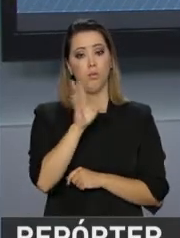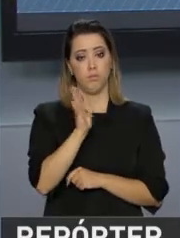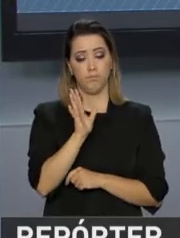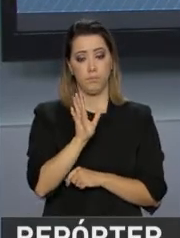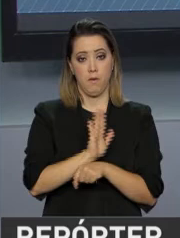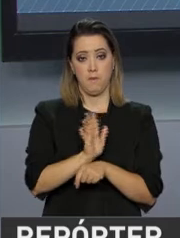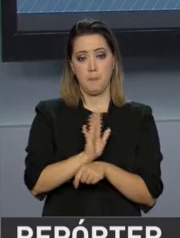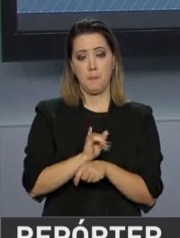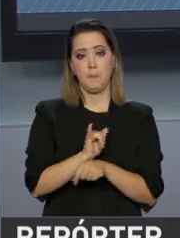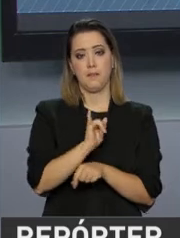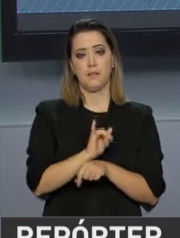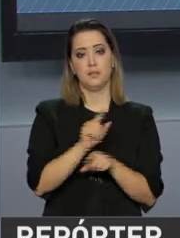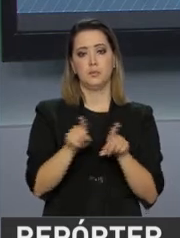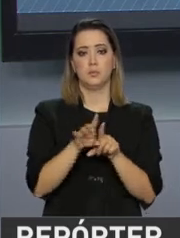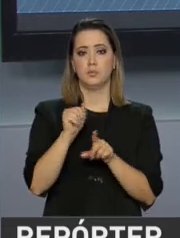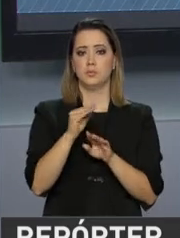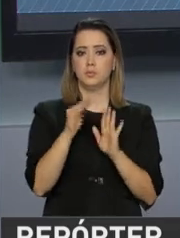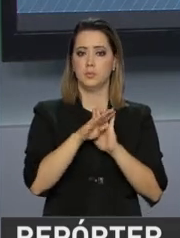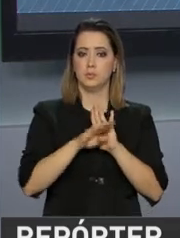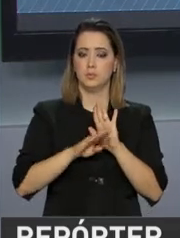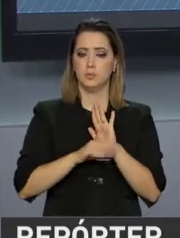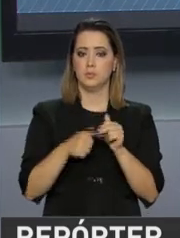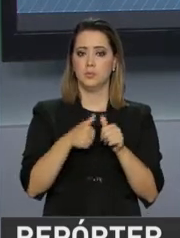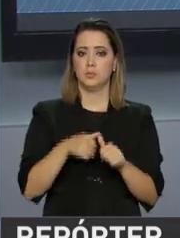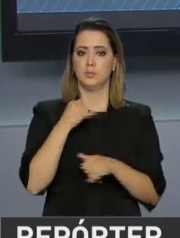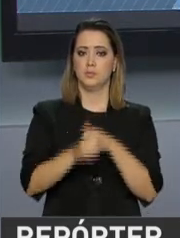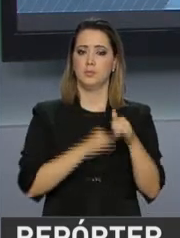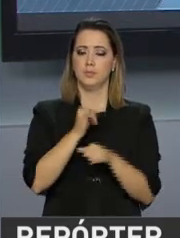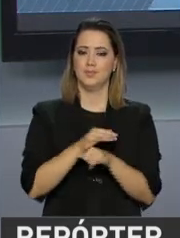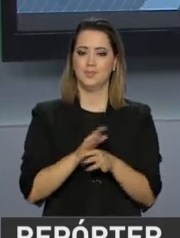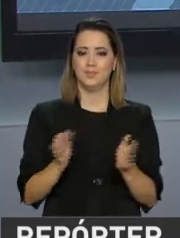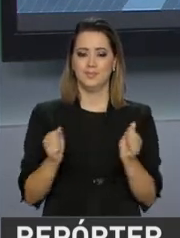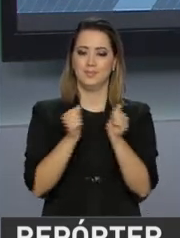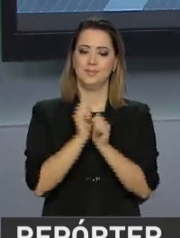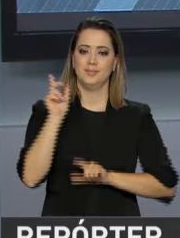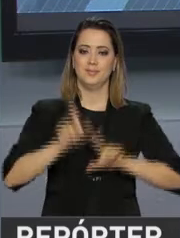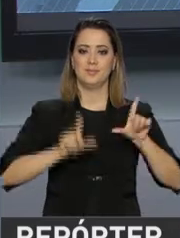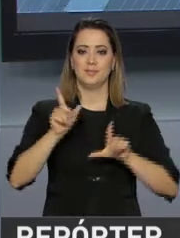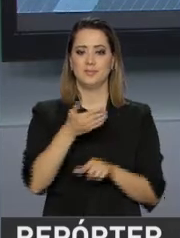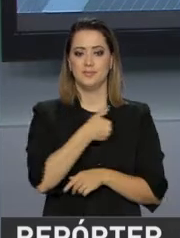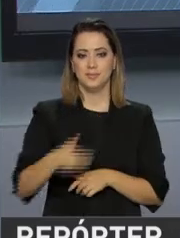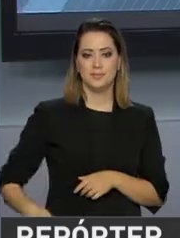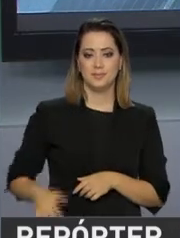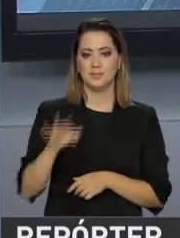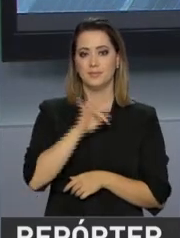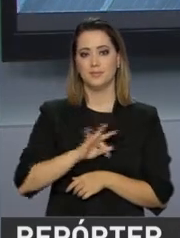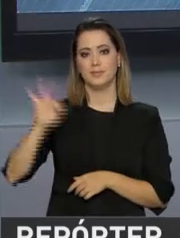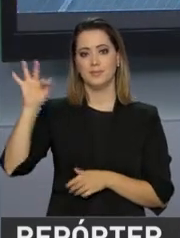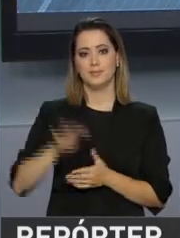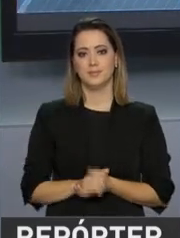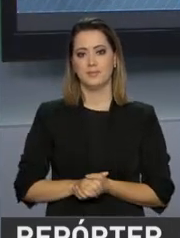pode rever as reportagens no youtube e toda a nossa programação está disponível na internet continue com a gente na